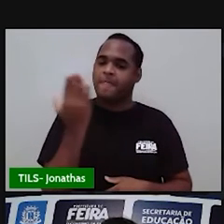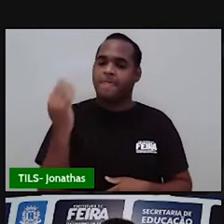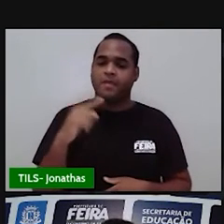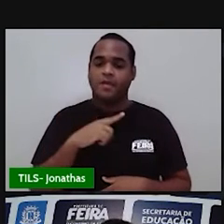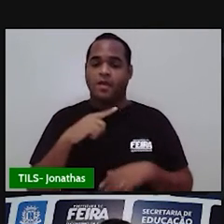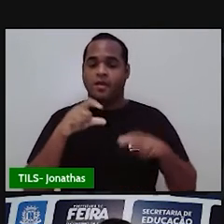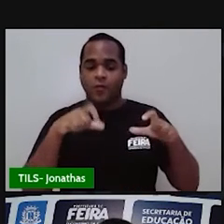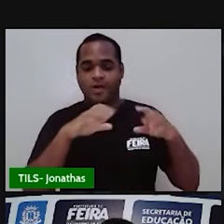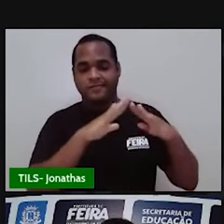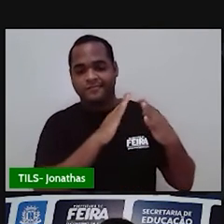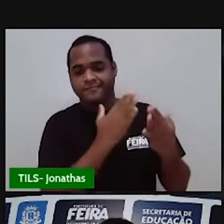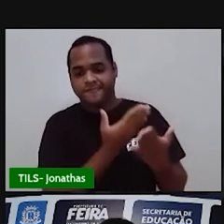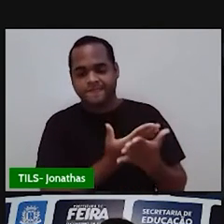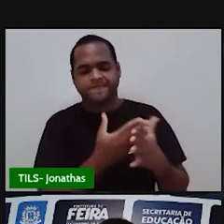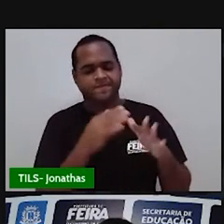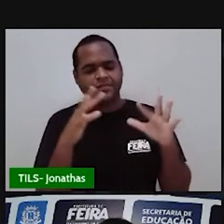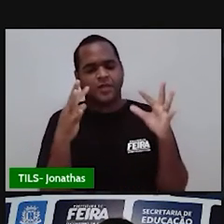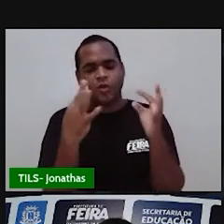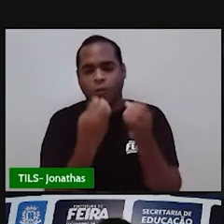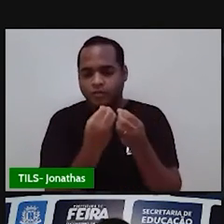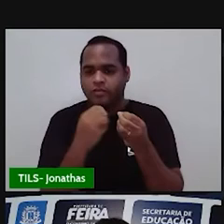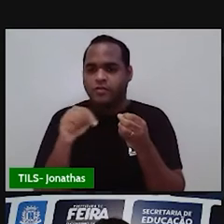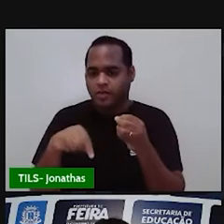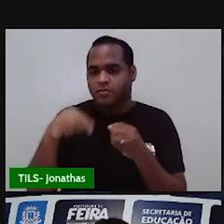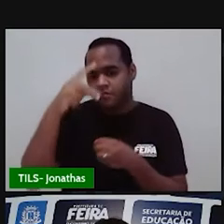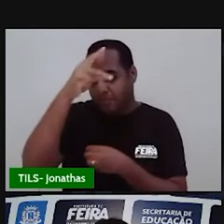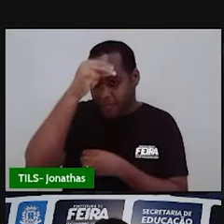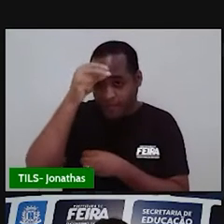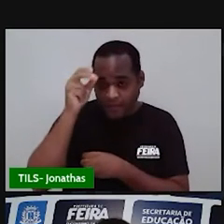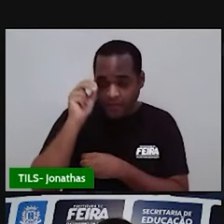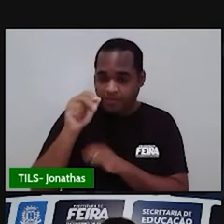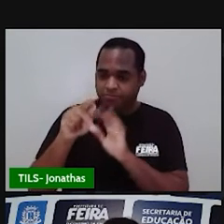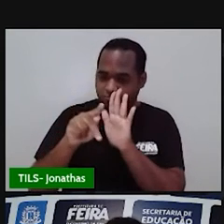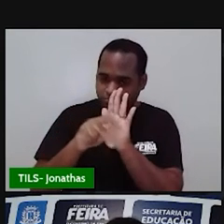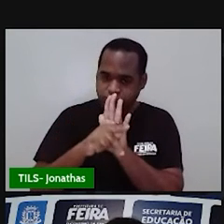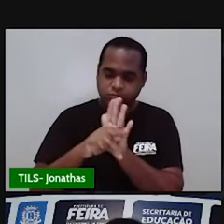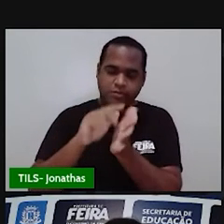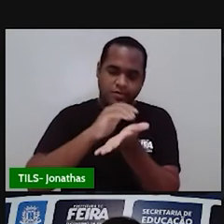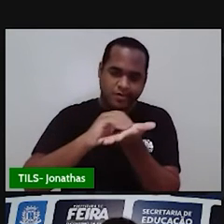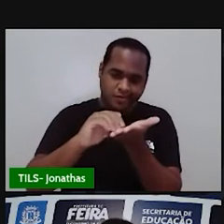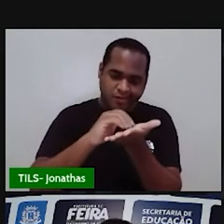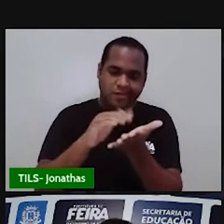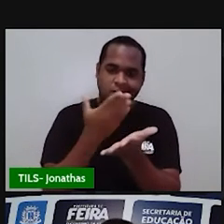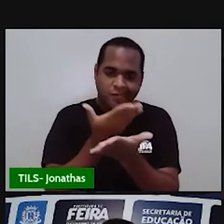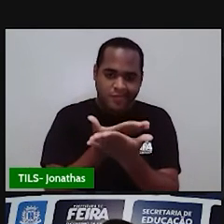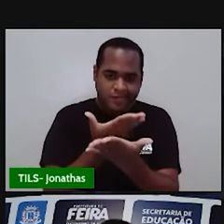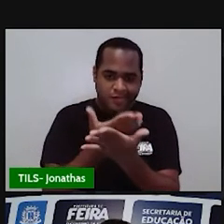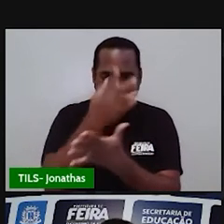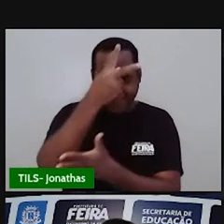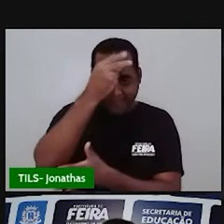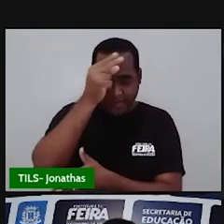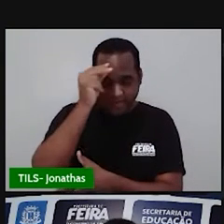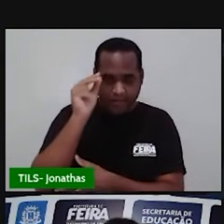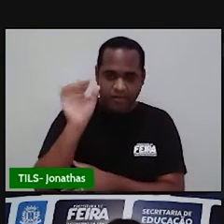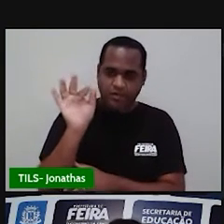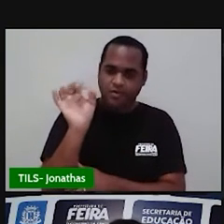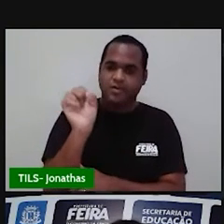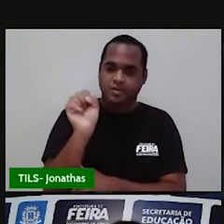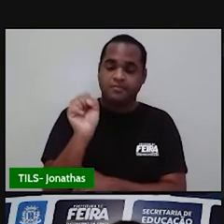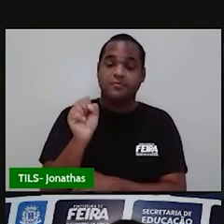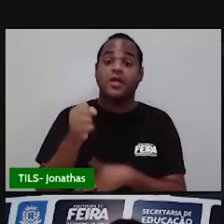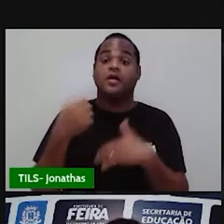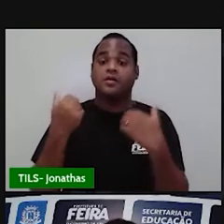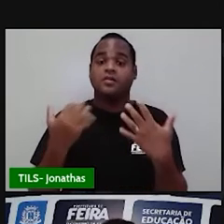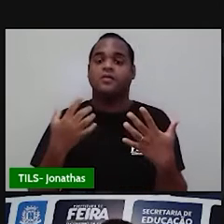as escolas da rede municipal de Feira de Santana, aqui da cidade sede e dos distritos. Olha